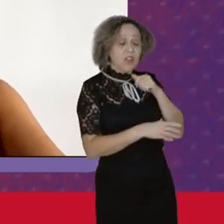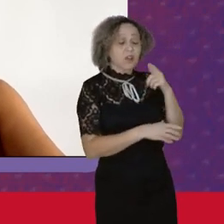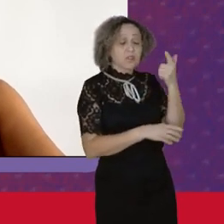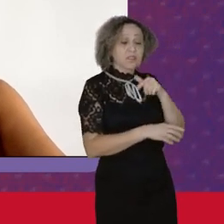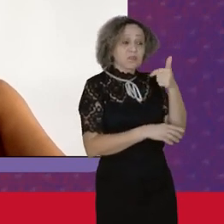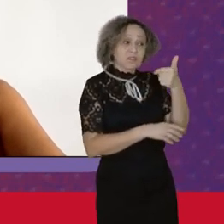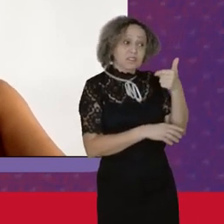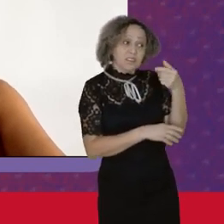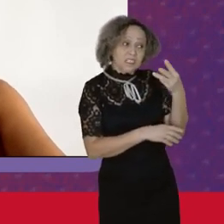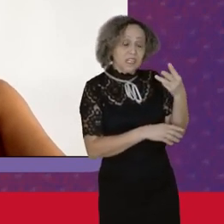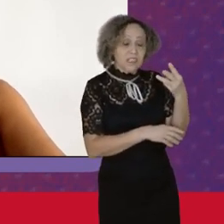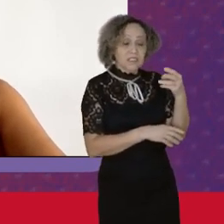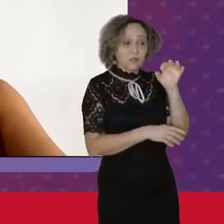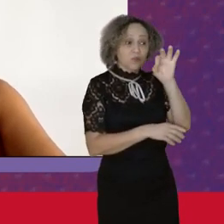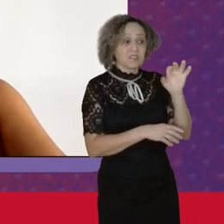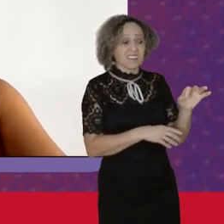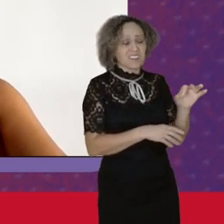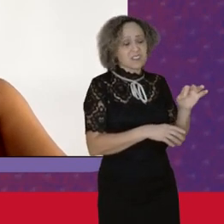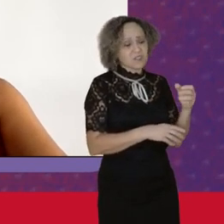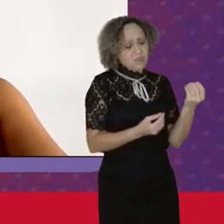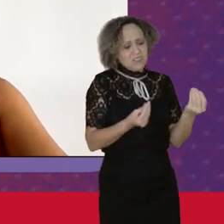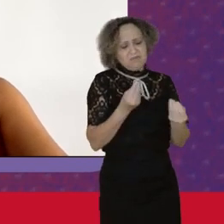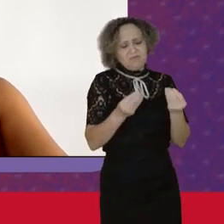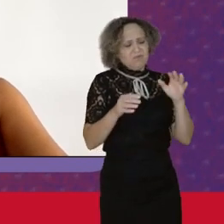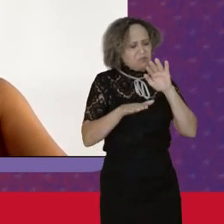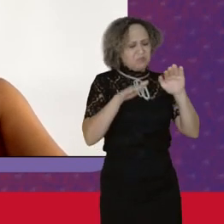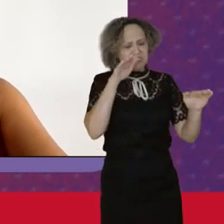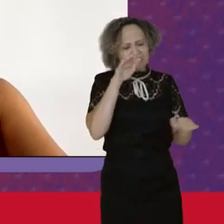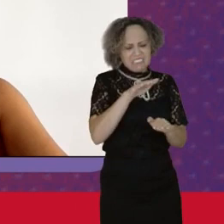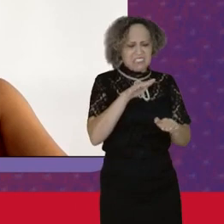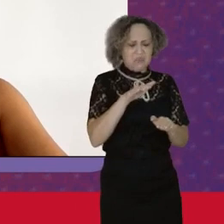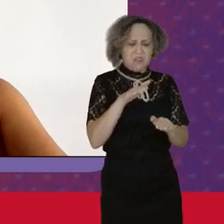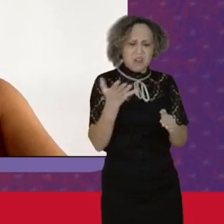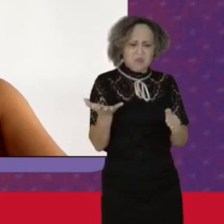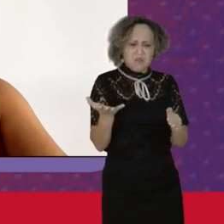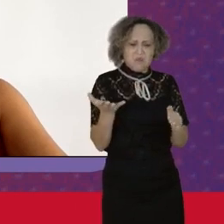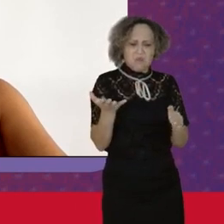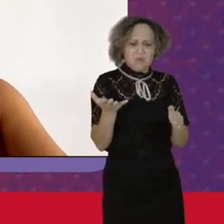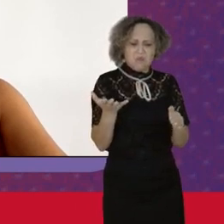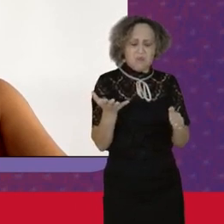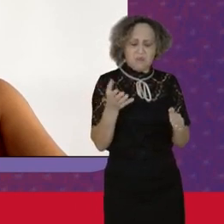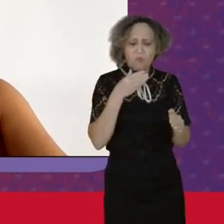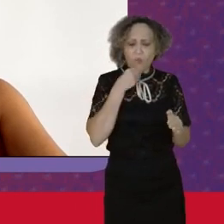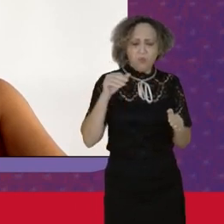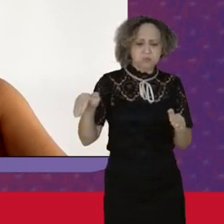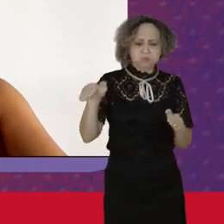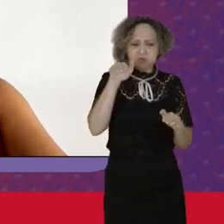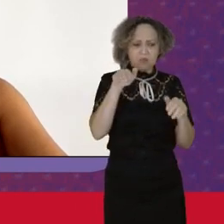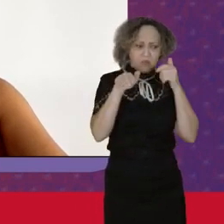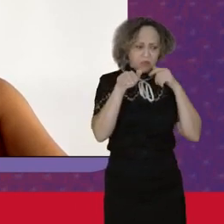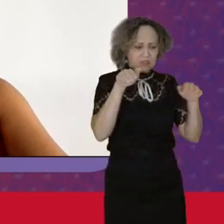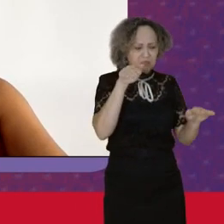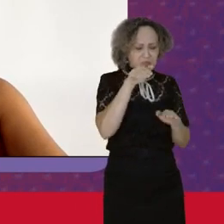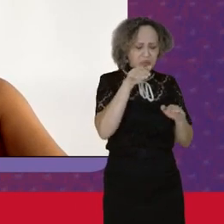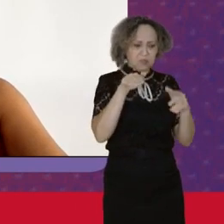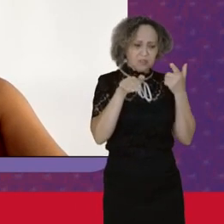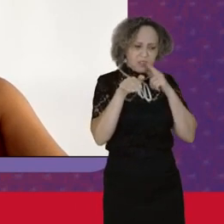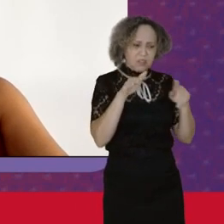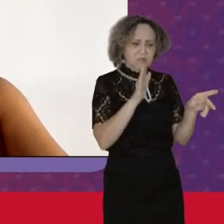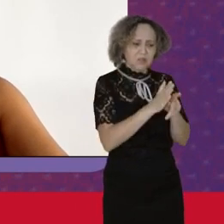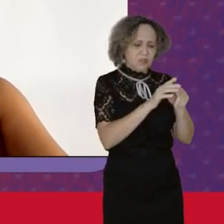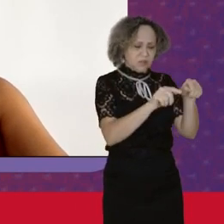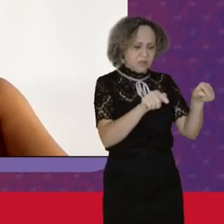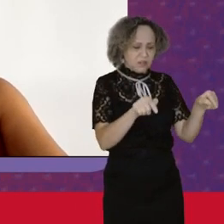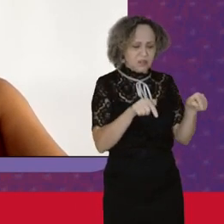acesso das mulheres à posse da terra. Então, como que a gente também trabalha uma perspectiva de uma reforma agrária, onde as mulheres